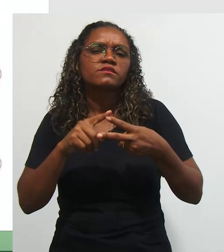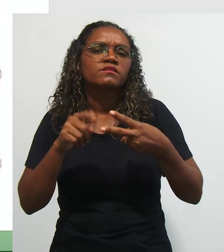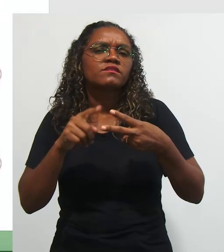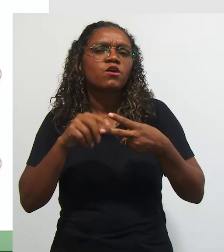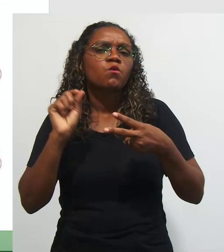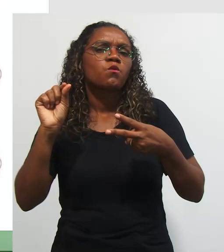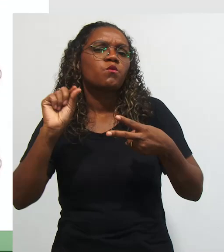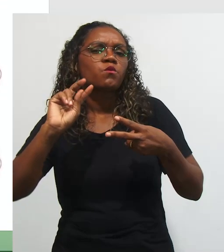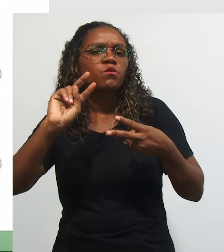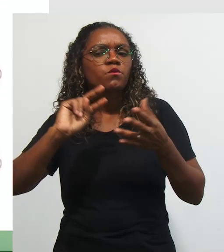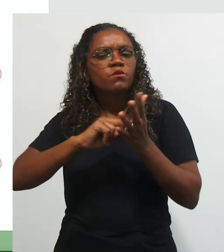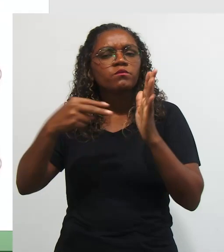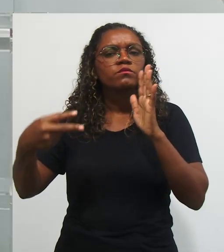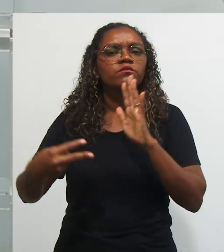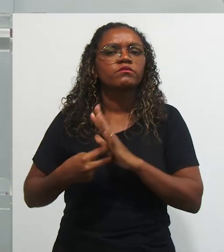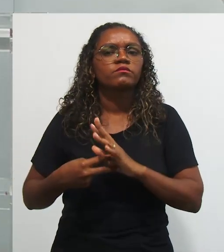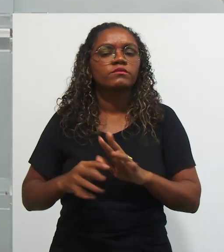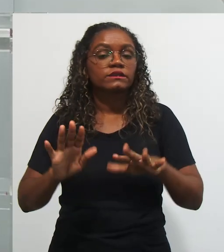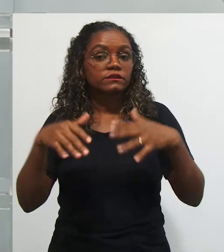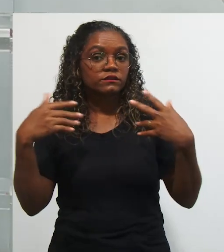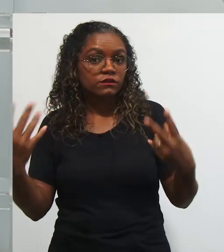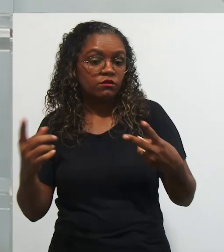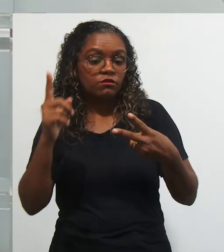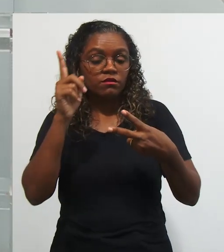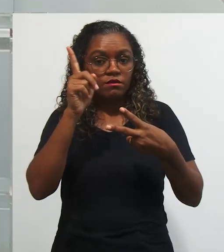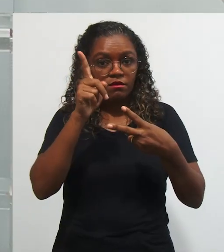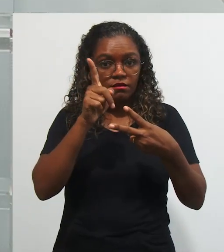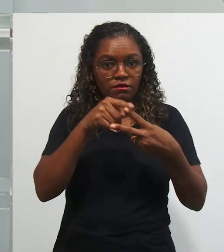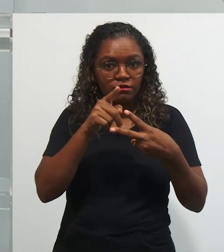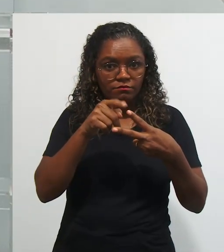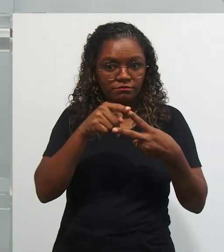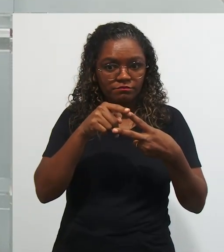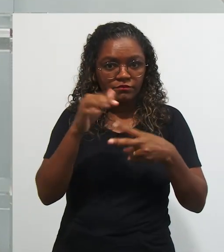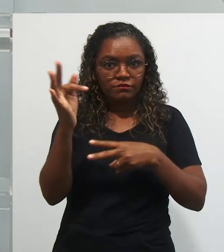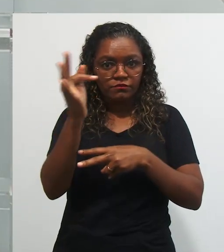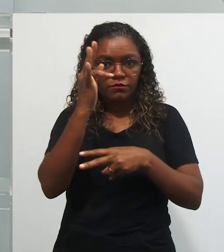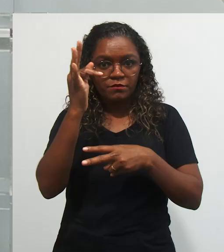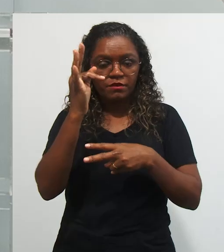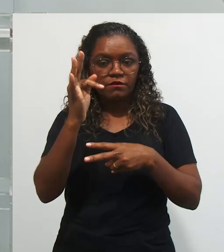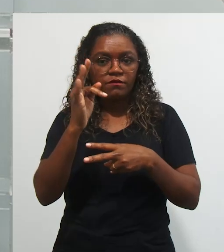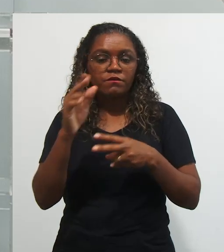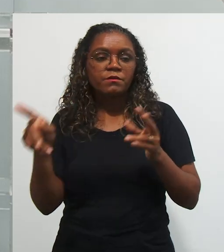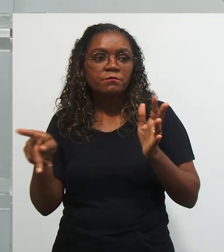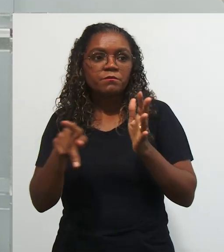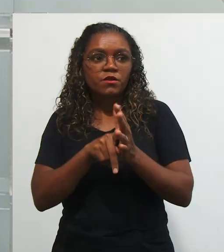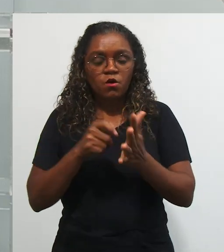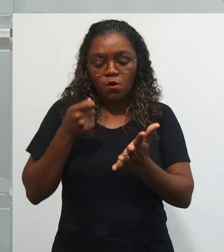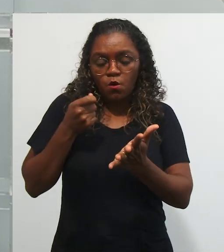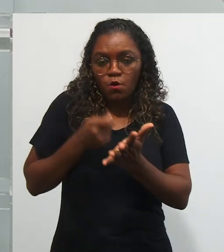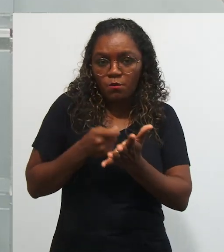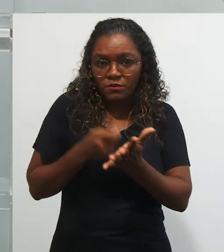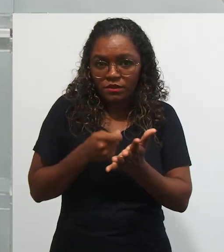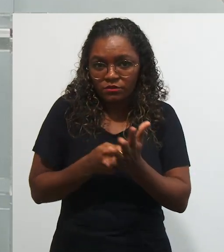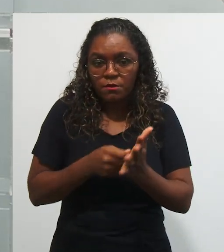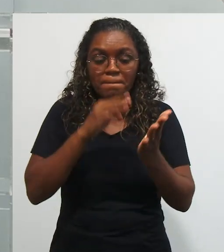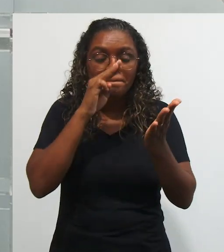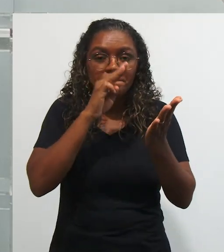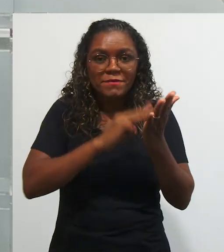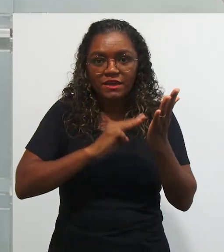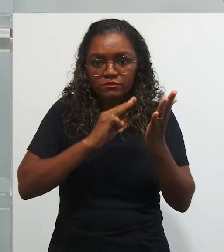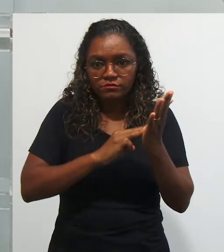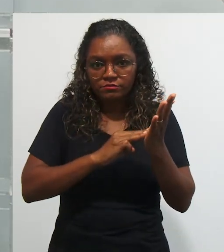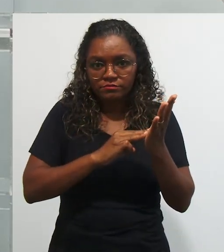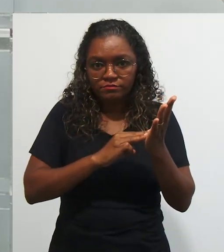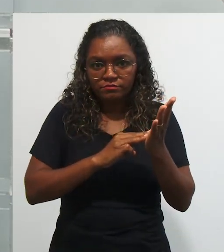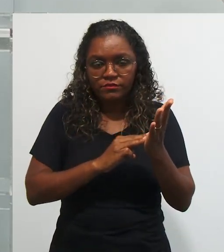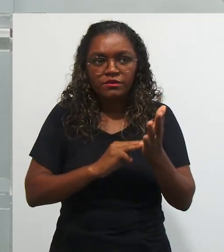formal e a qualidade política? Bom, a qualidade formal é o rigor do método. Nós vamos aí, ao longo do